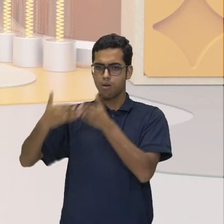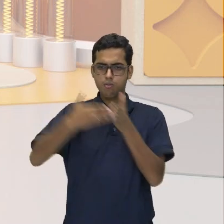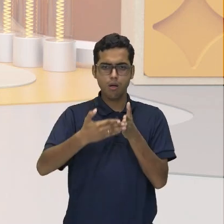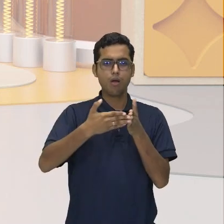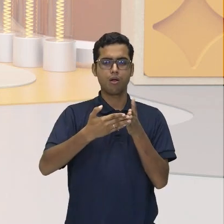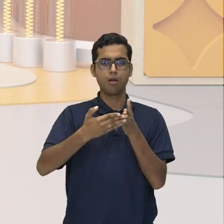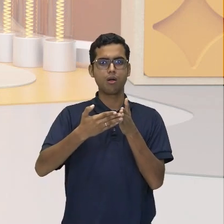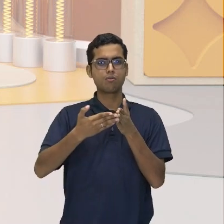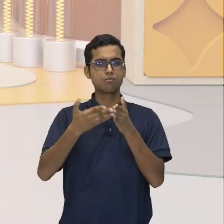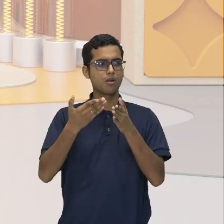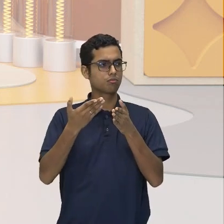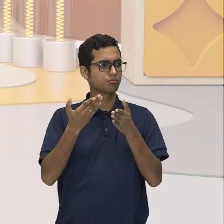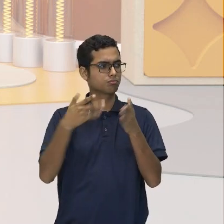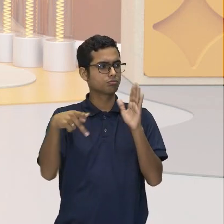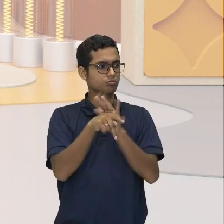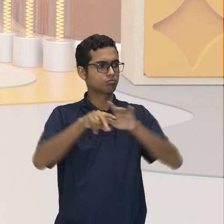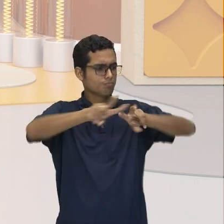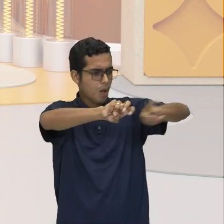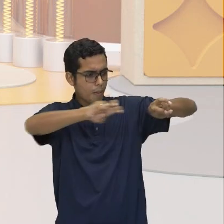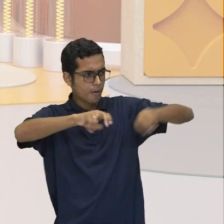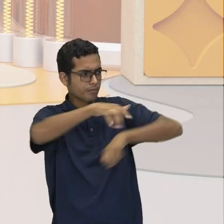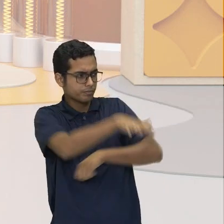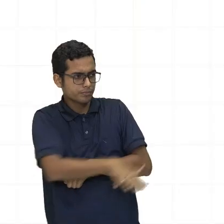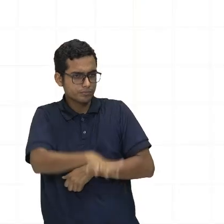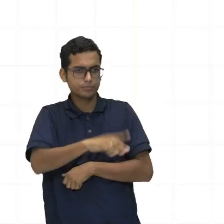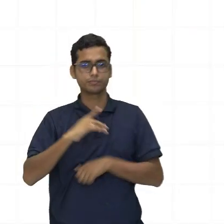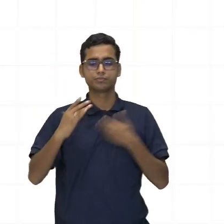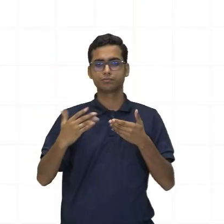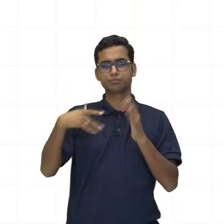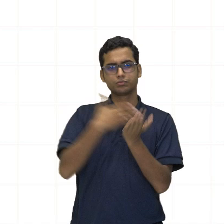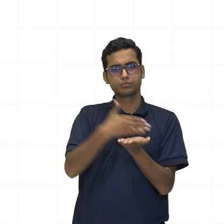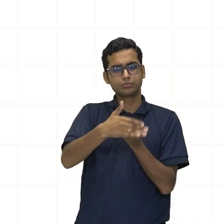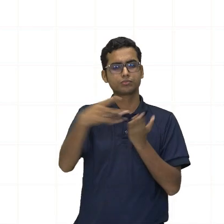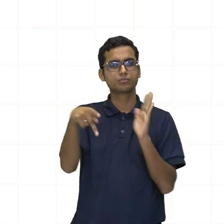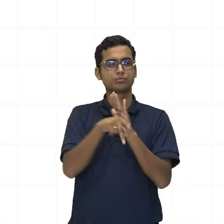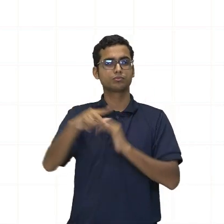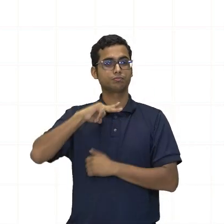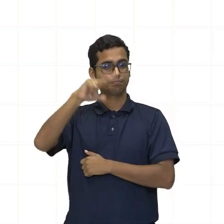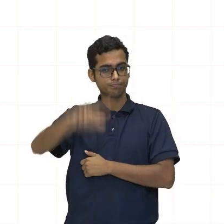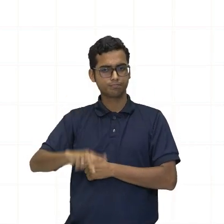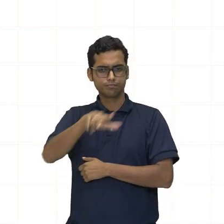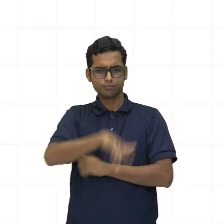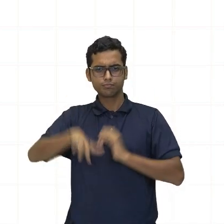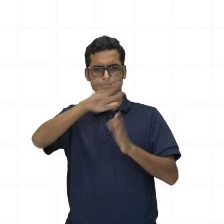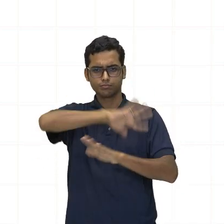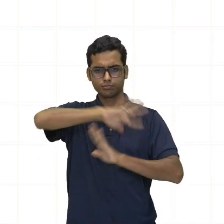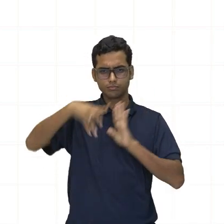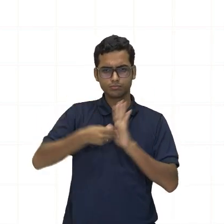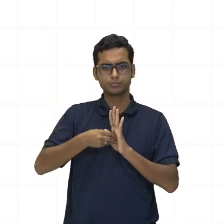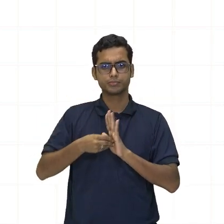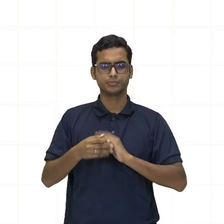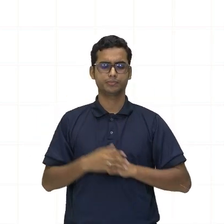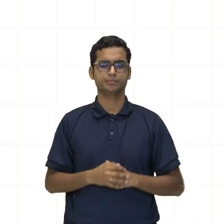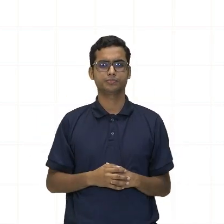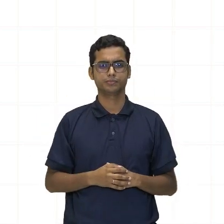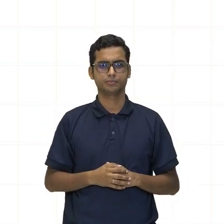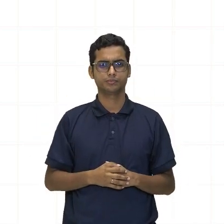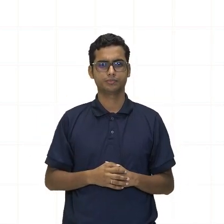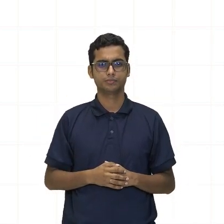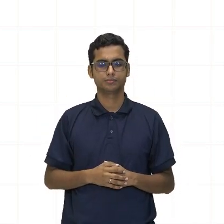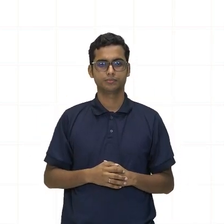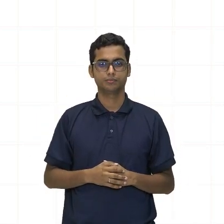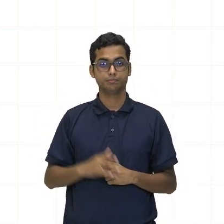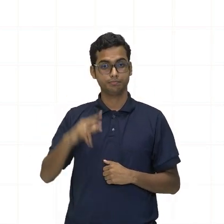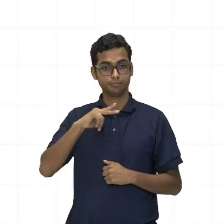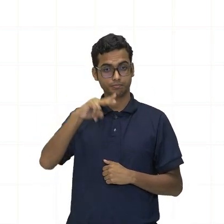E aí é que vai entrar a presença dos portugueses na região amazônica. Então, a presença